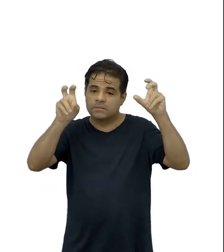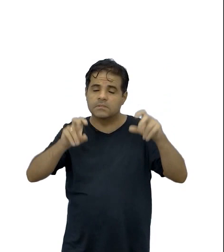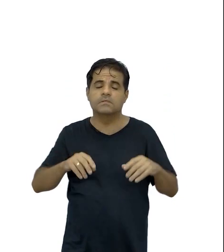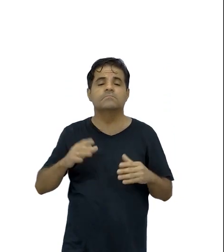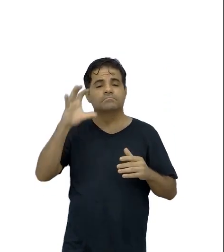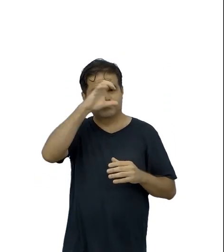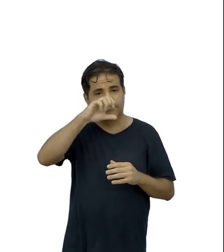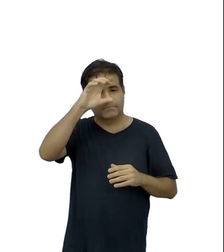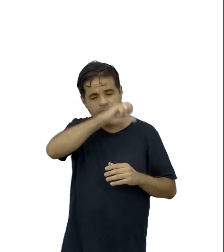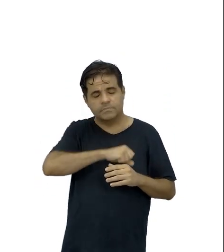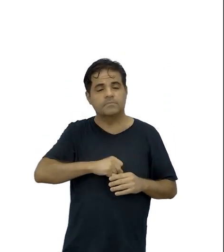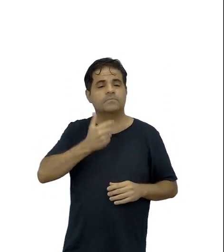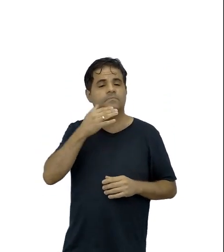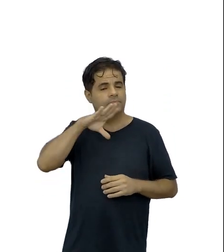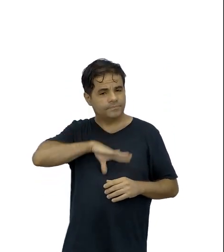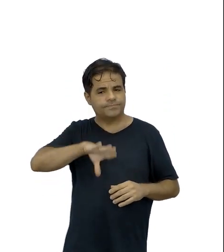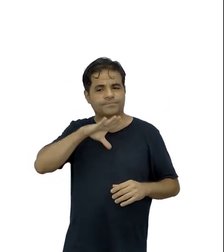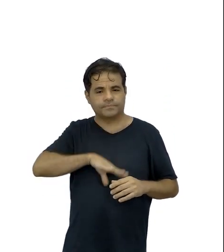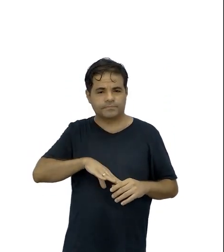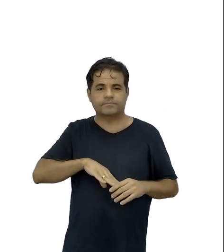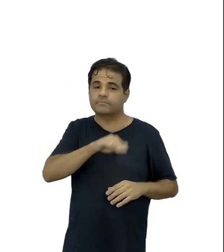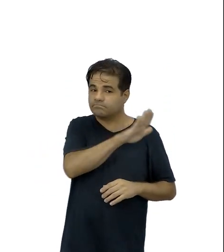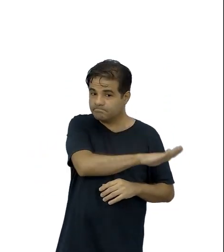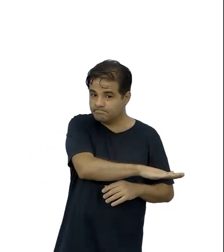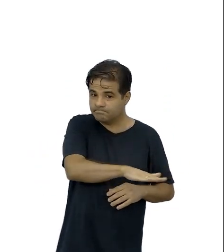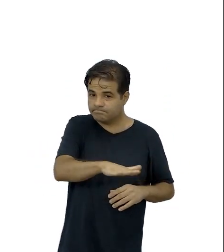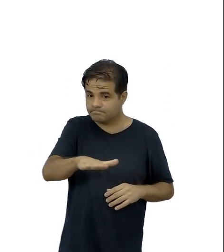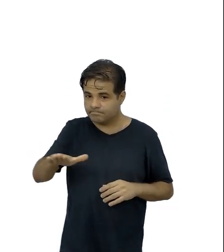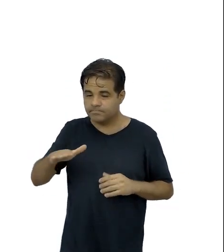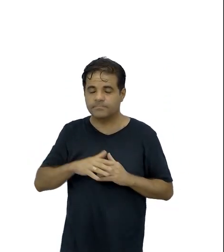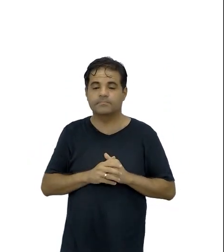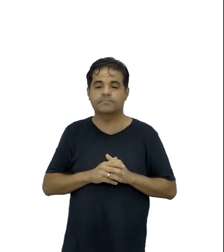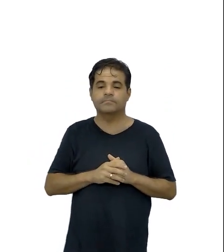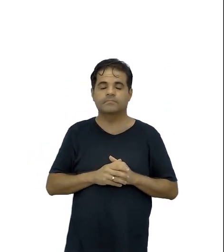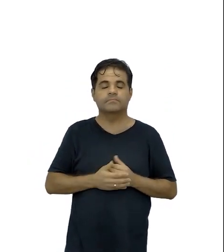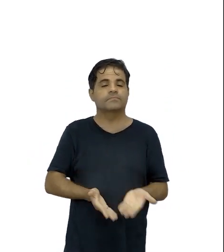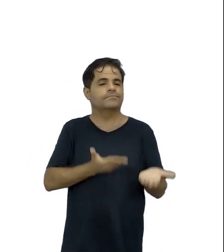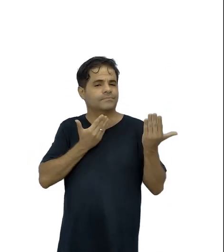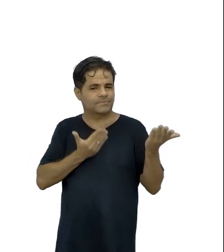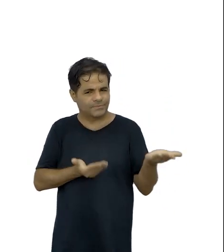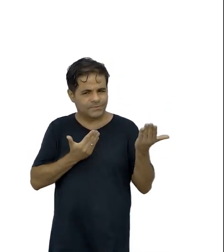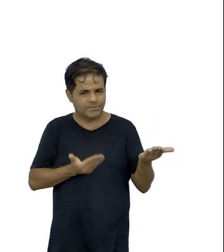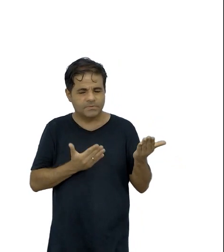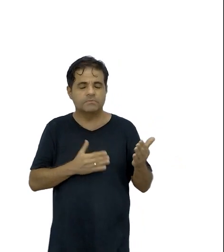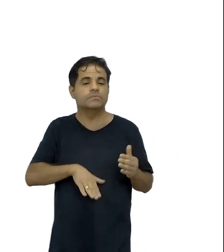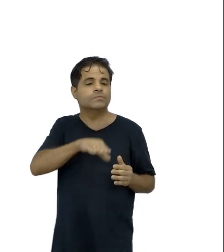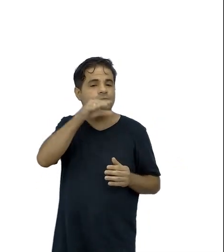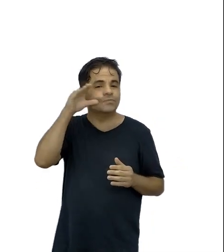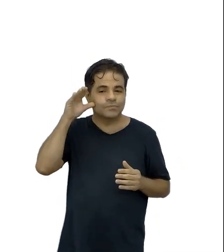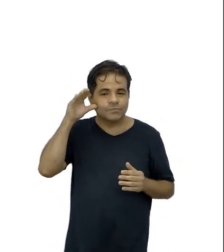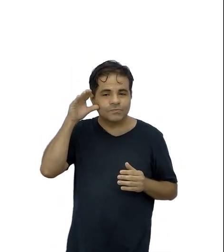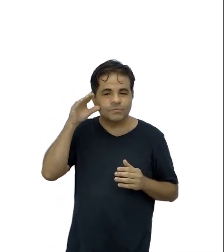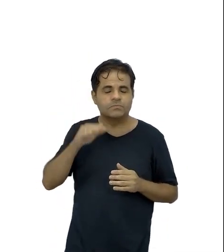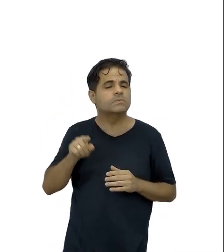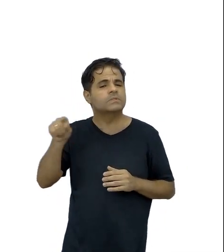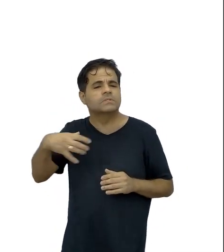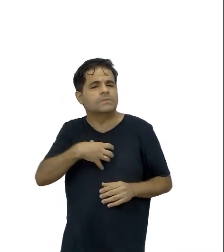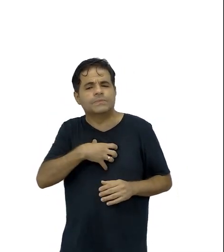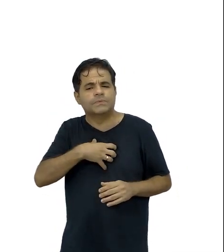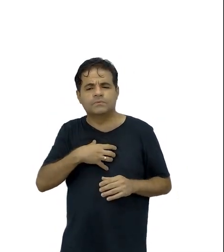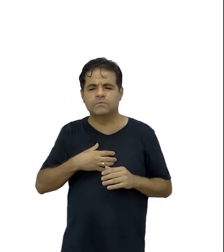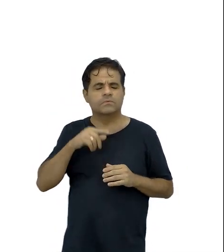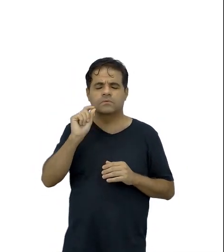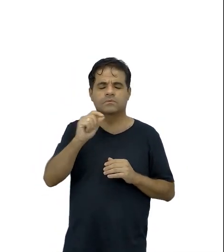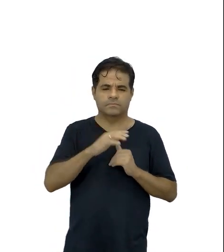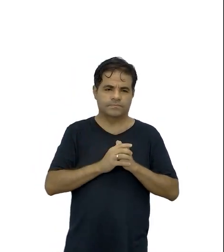situação aprendizagem da língua por parte das crianças, adolescentes e adultos. Nesse